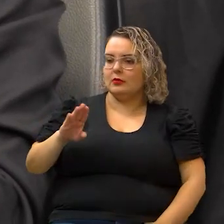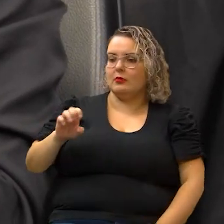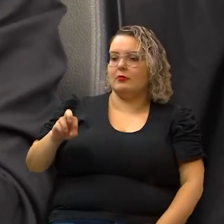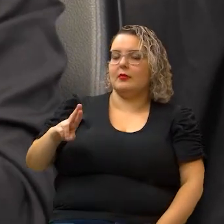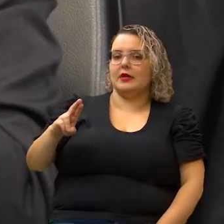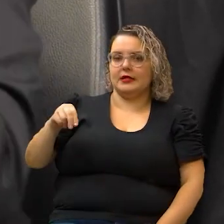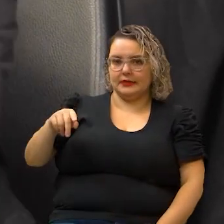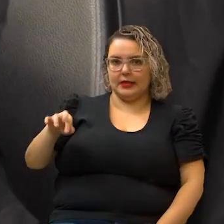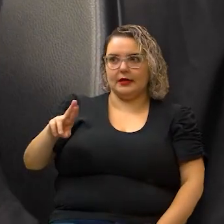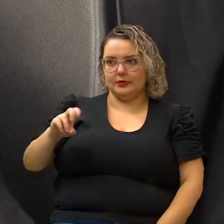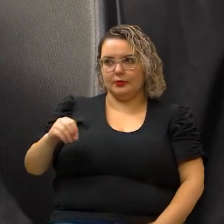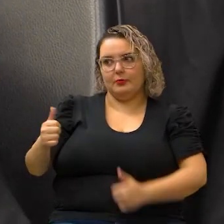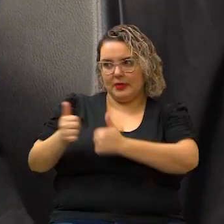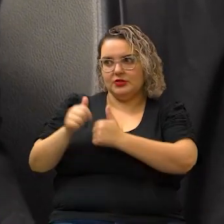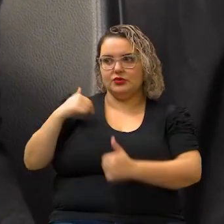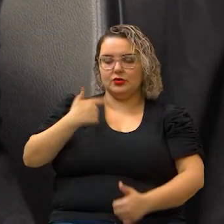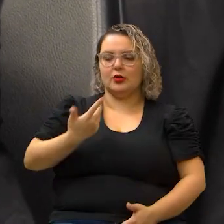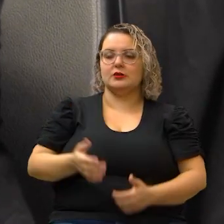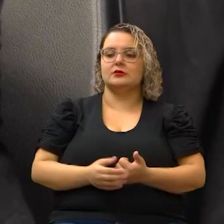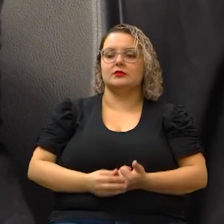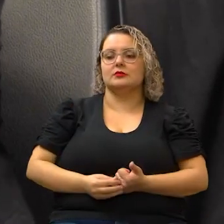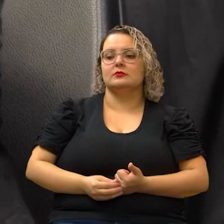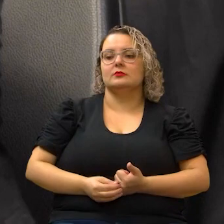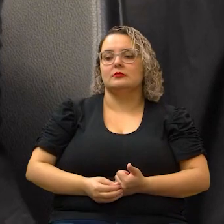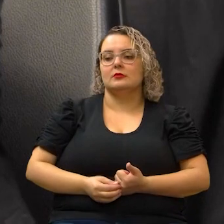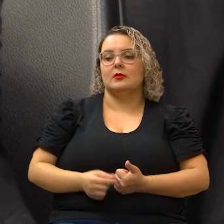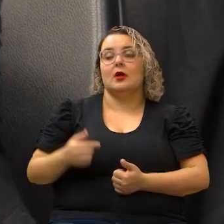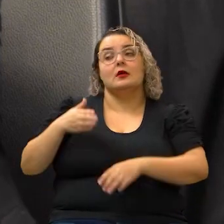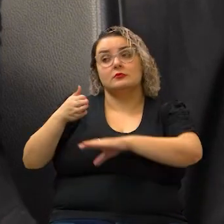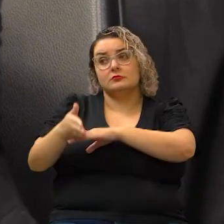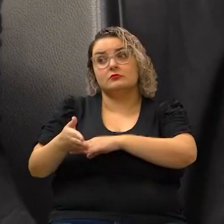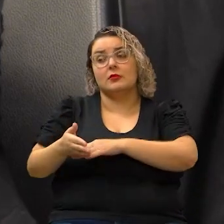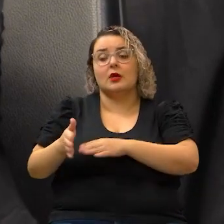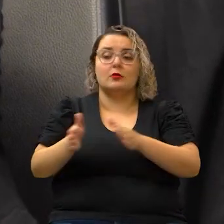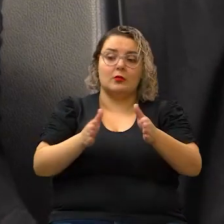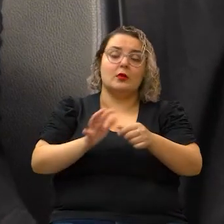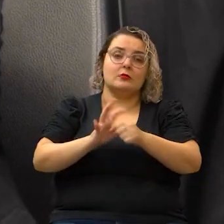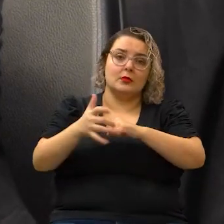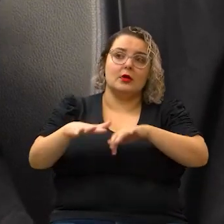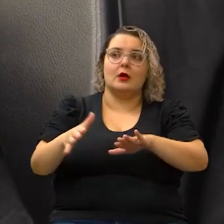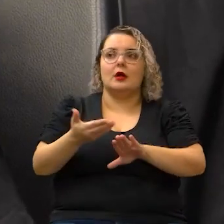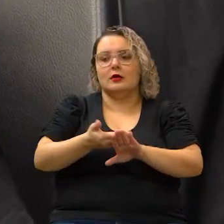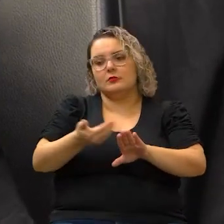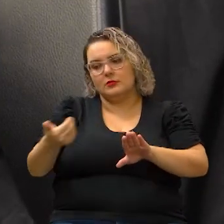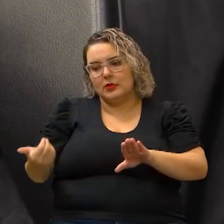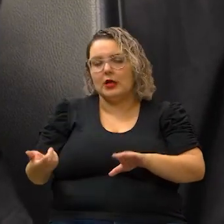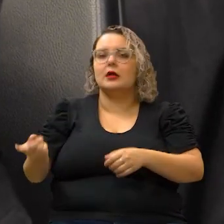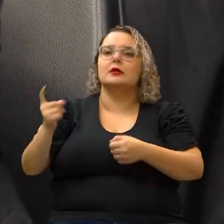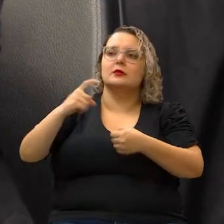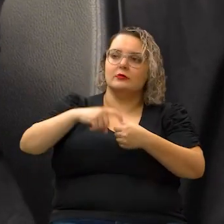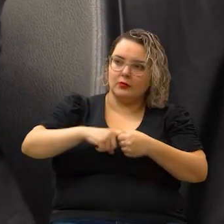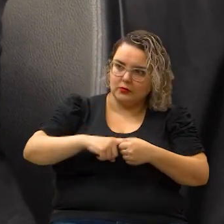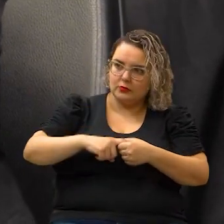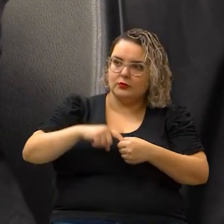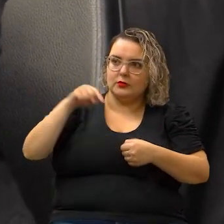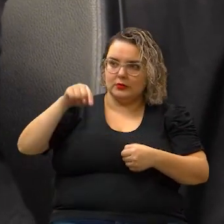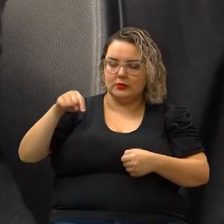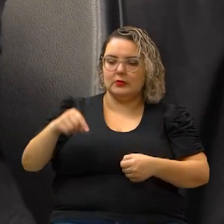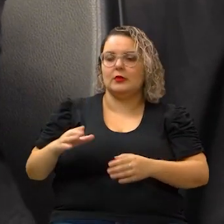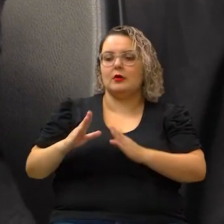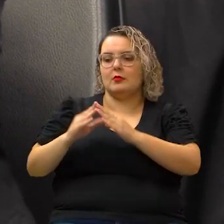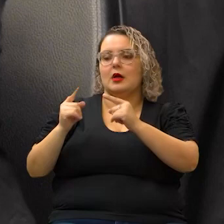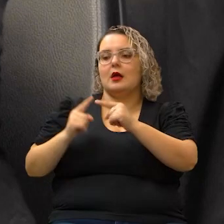Bernardo, que é Tá. pertinho nosso aqui. E eu estava congregando ali quando eu fiquei doente, precisei afastar, mas eu voltei depois para